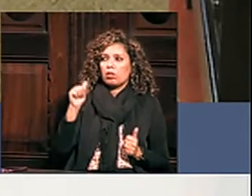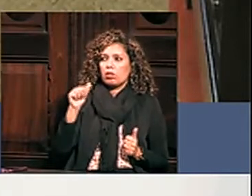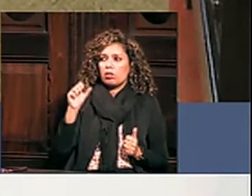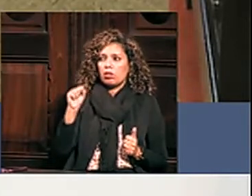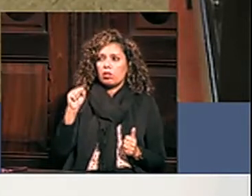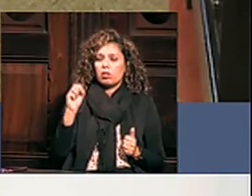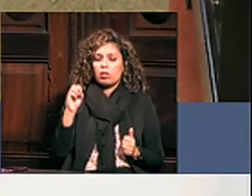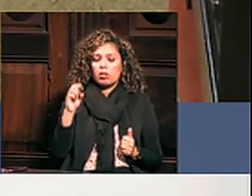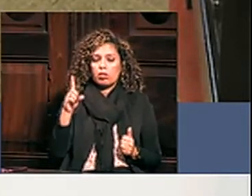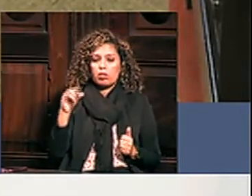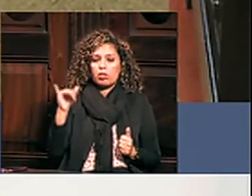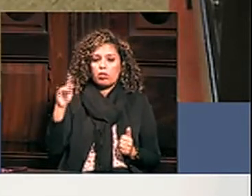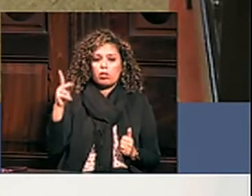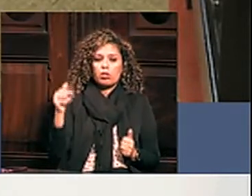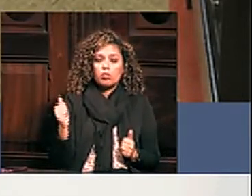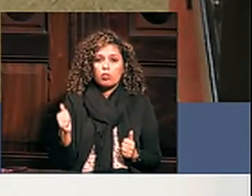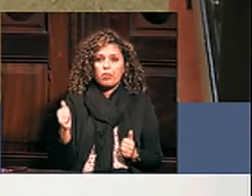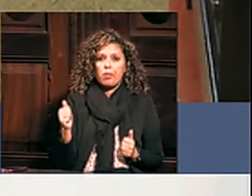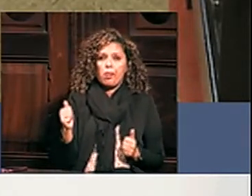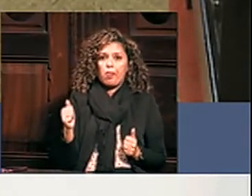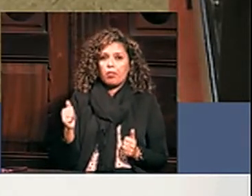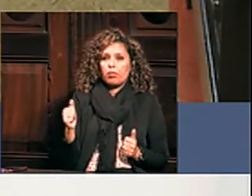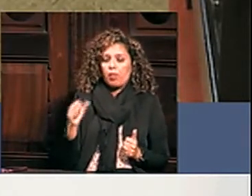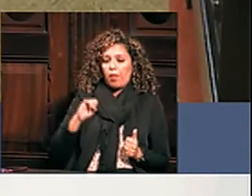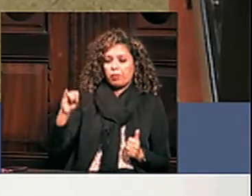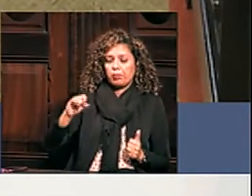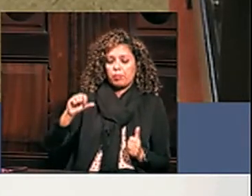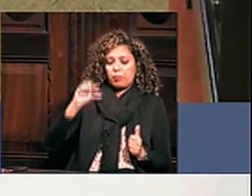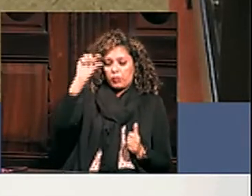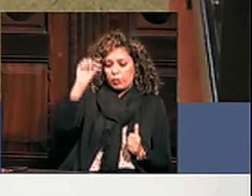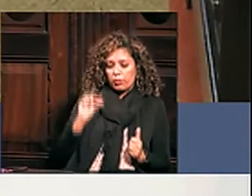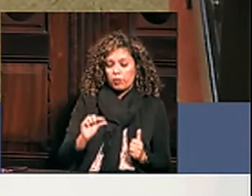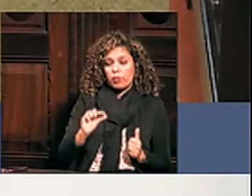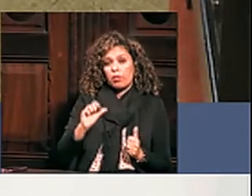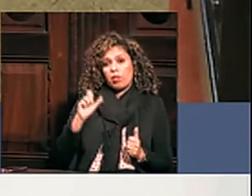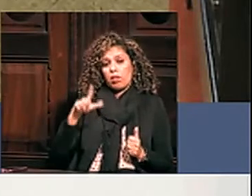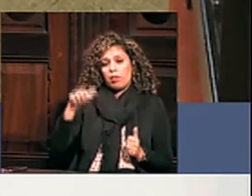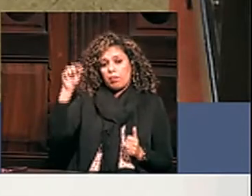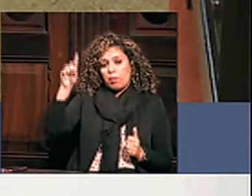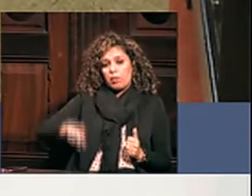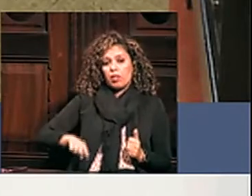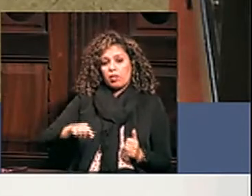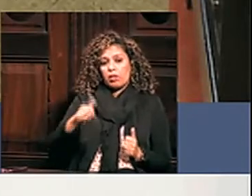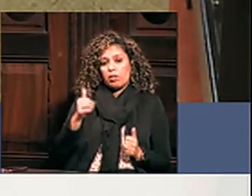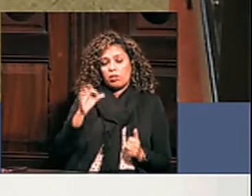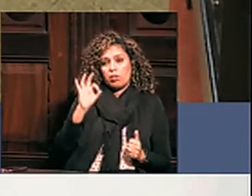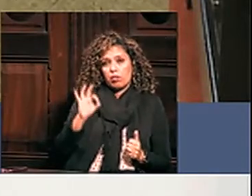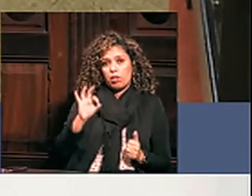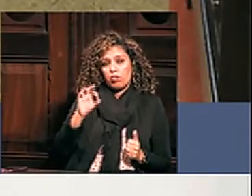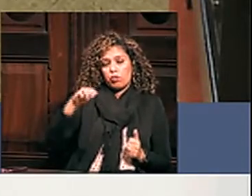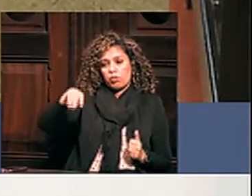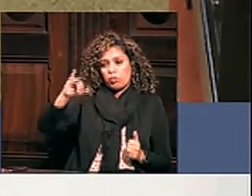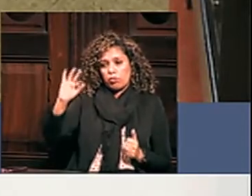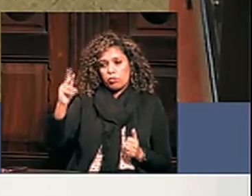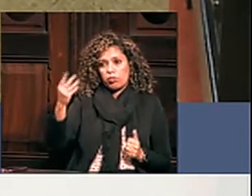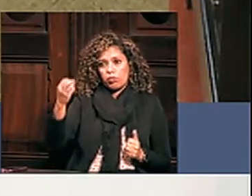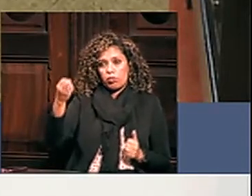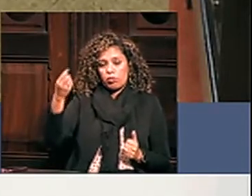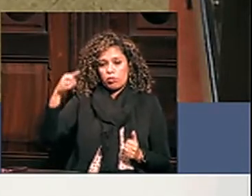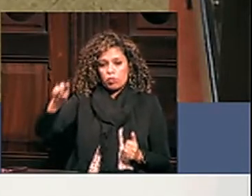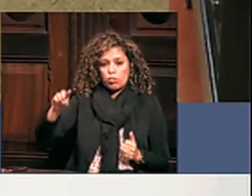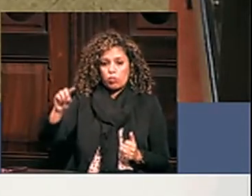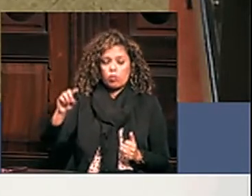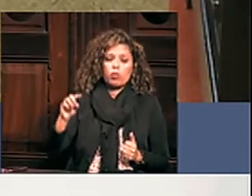percentual de redução é 10 milhões de reais por mês. Então, cada ponto percentual vai dar